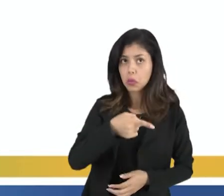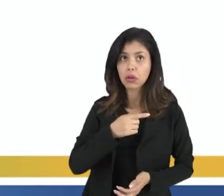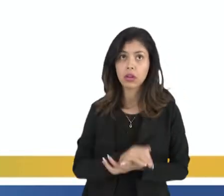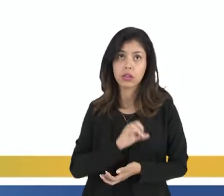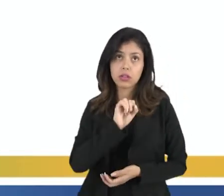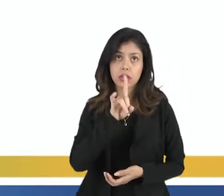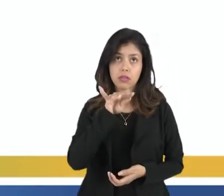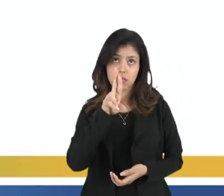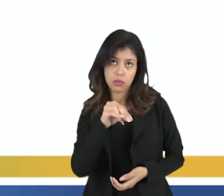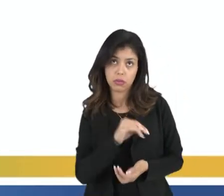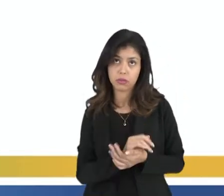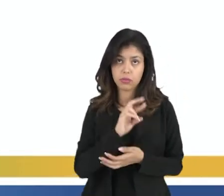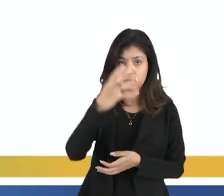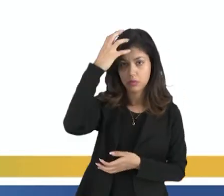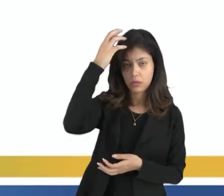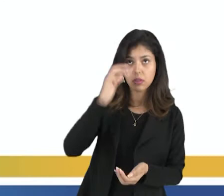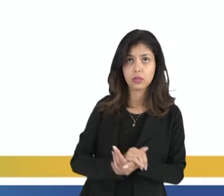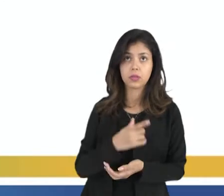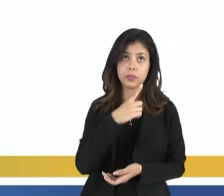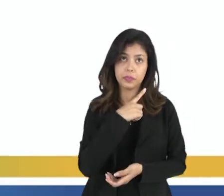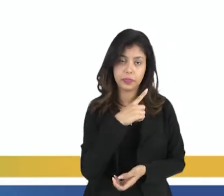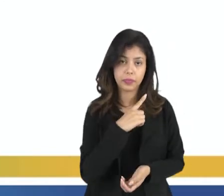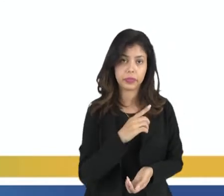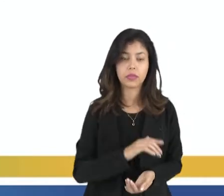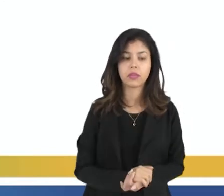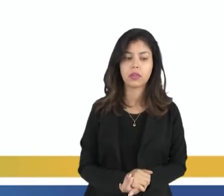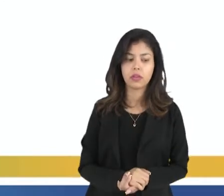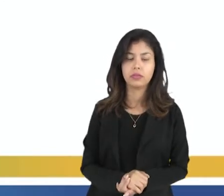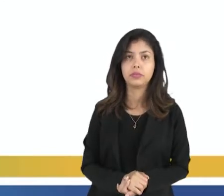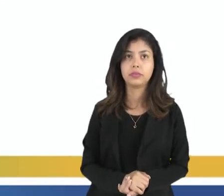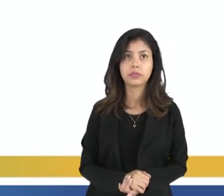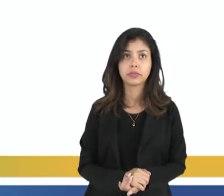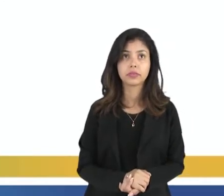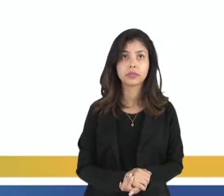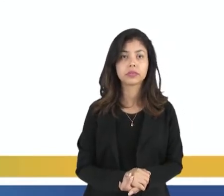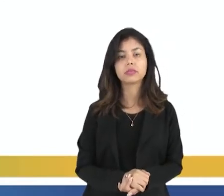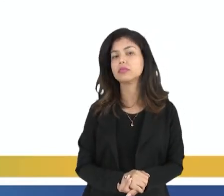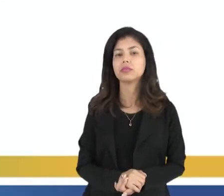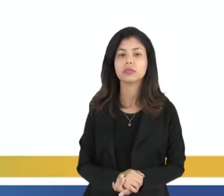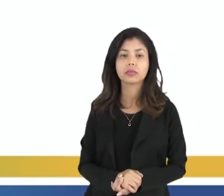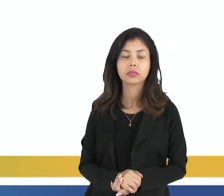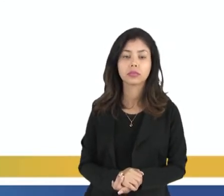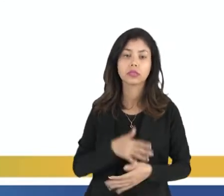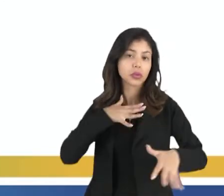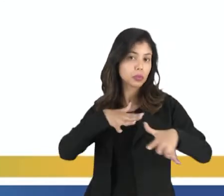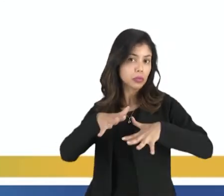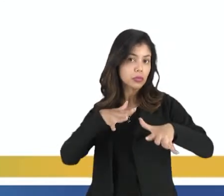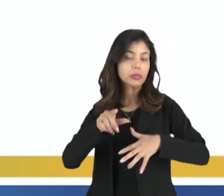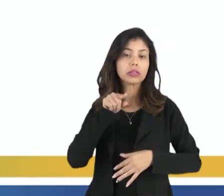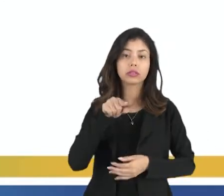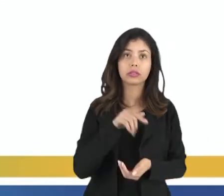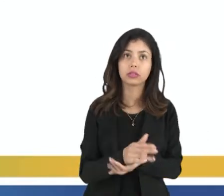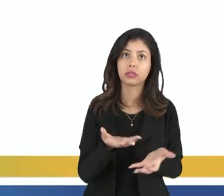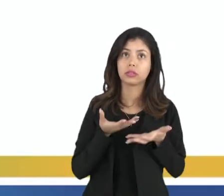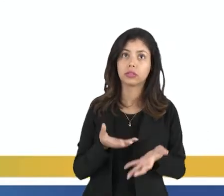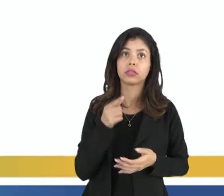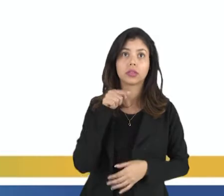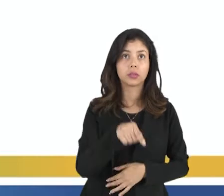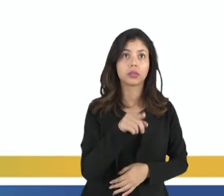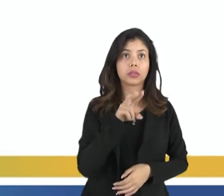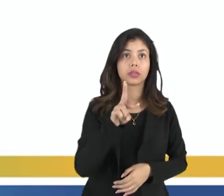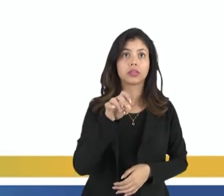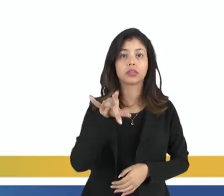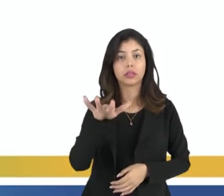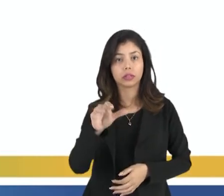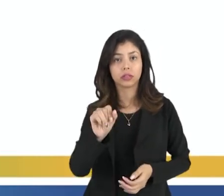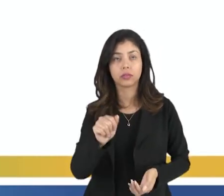Silvério dos Reis, né? Então, a gente tem esse movimento, né, que é denunciado, então